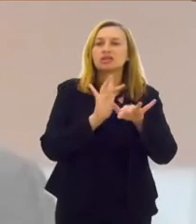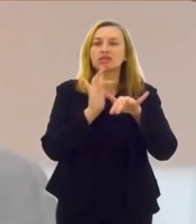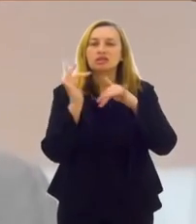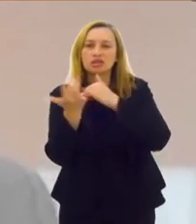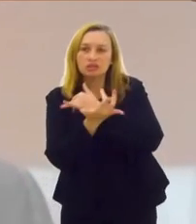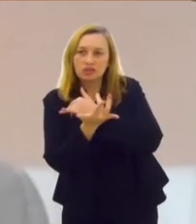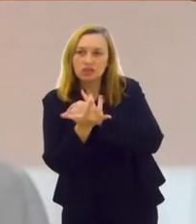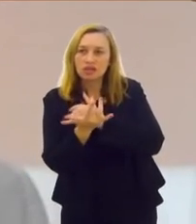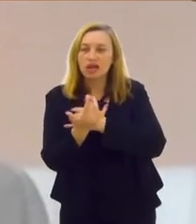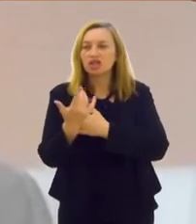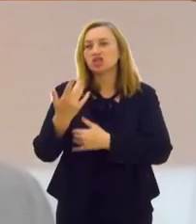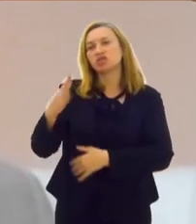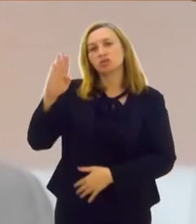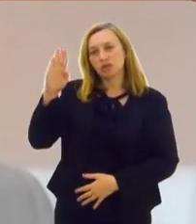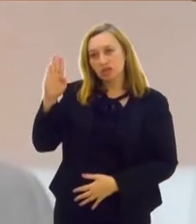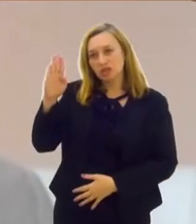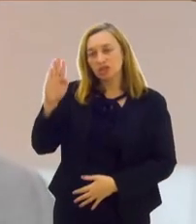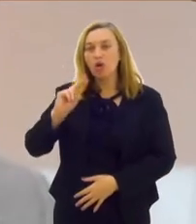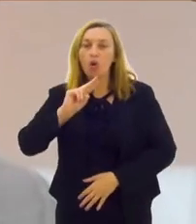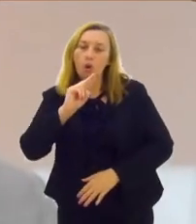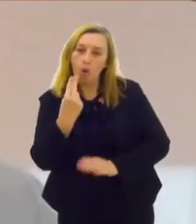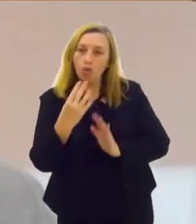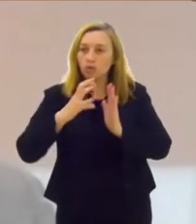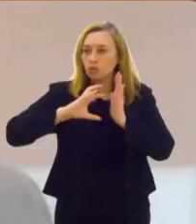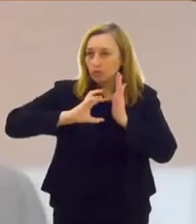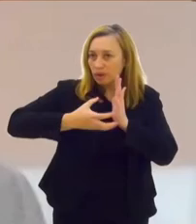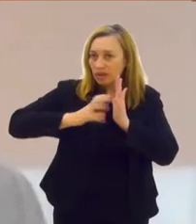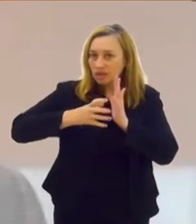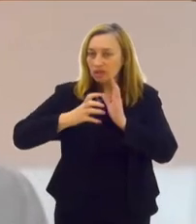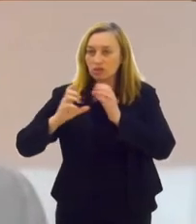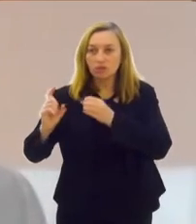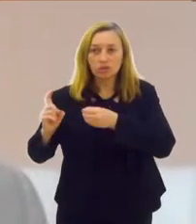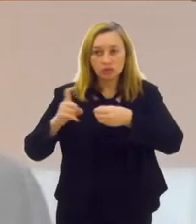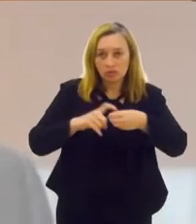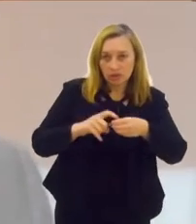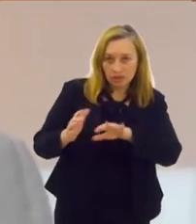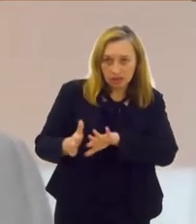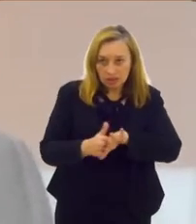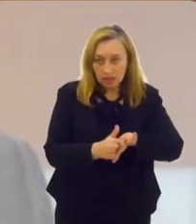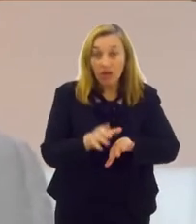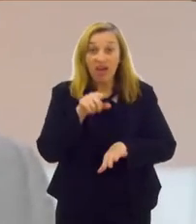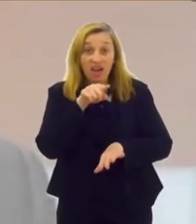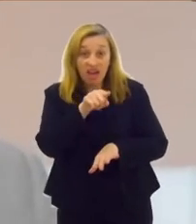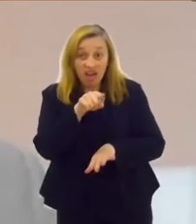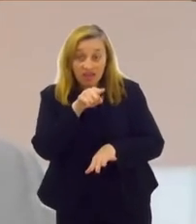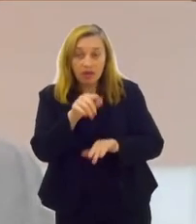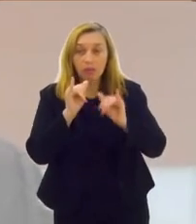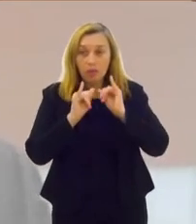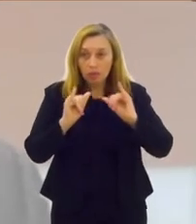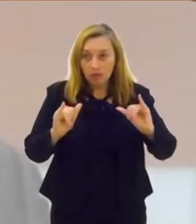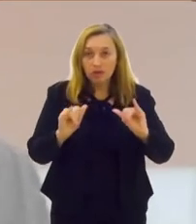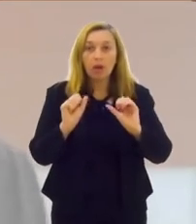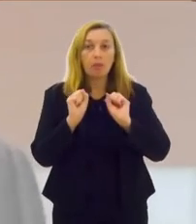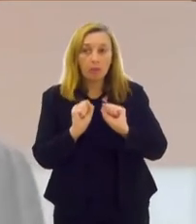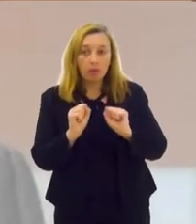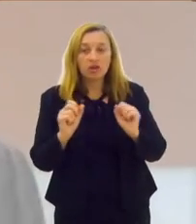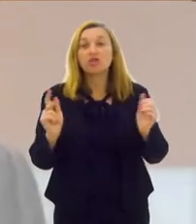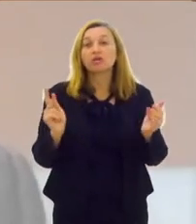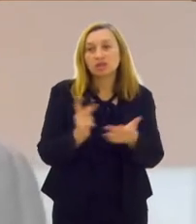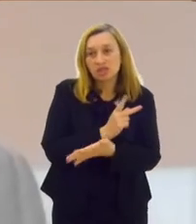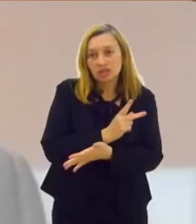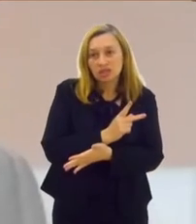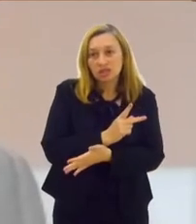nas redes sociais, ou do partido ou da coligação, essa propaganda pode